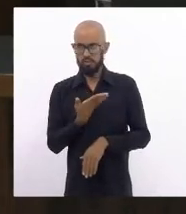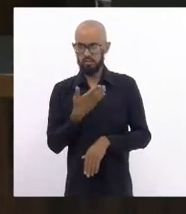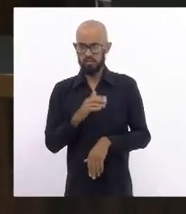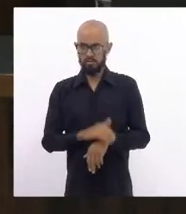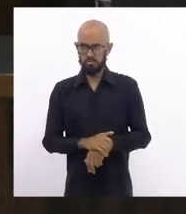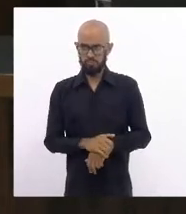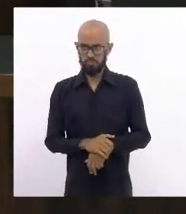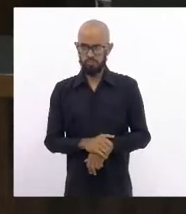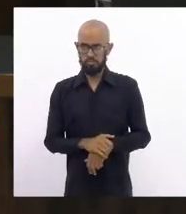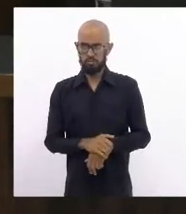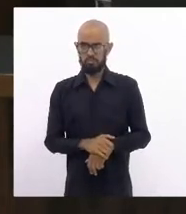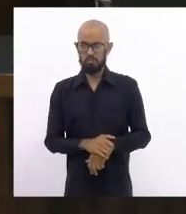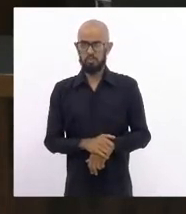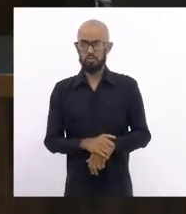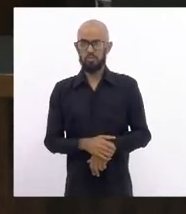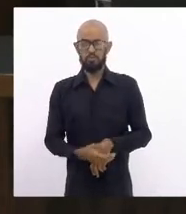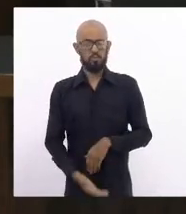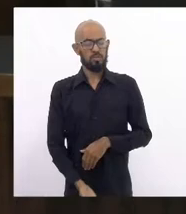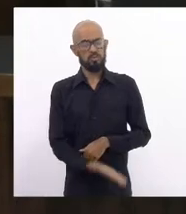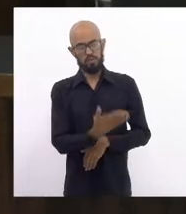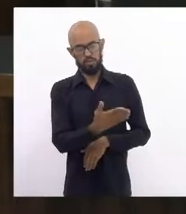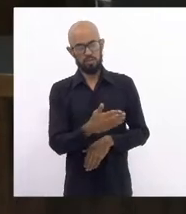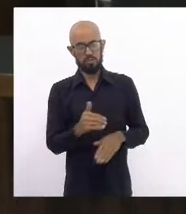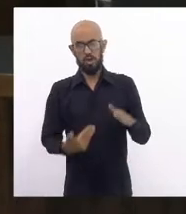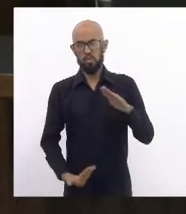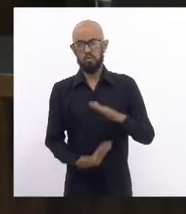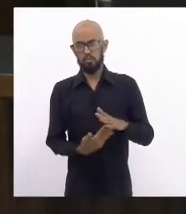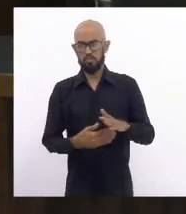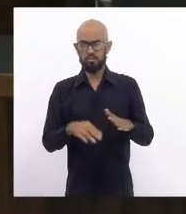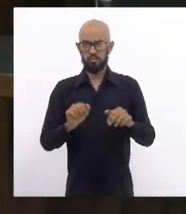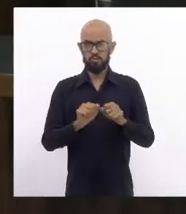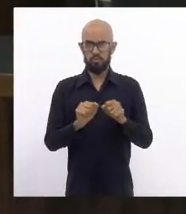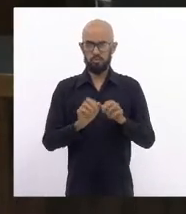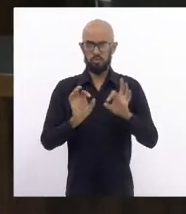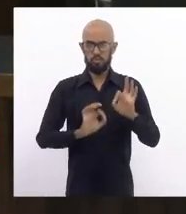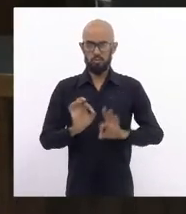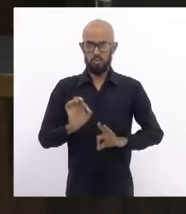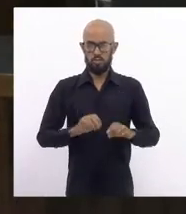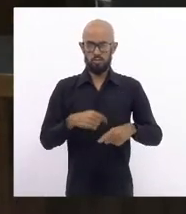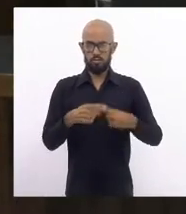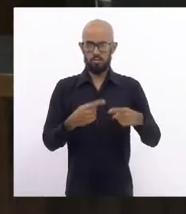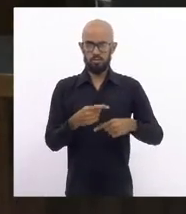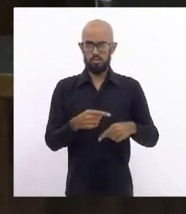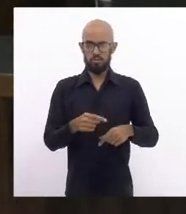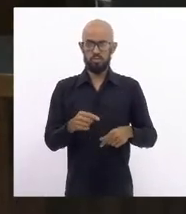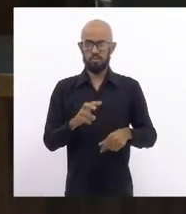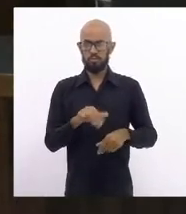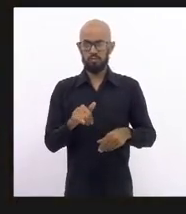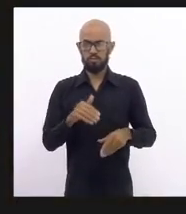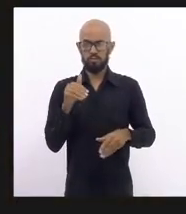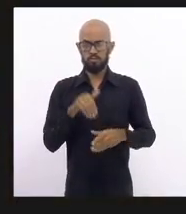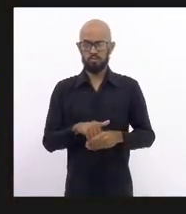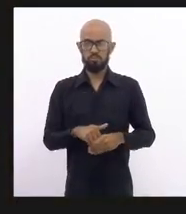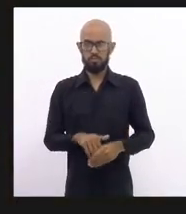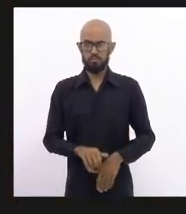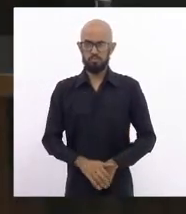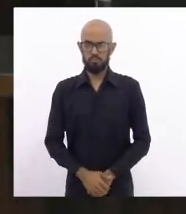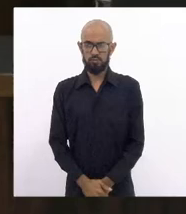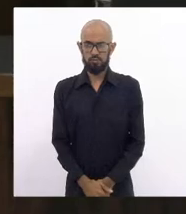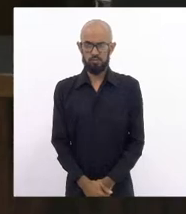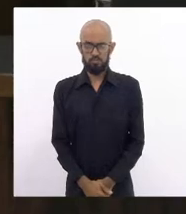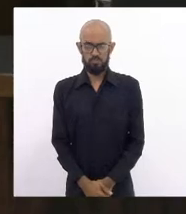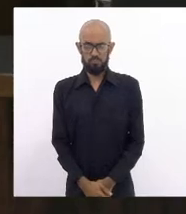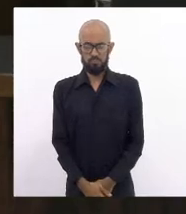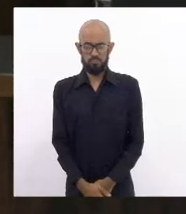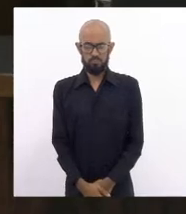Então, eu vou, Vossa Excelência é a última a fazer a questão de ordem, depois nós vamos colher os pareceres. Com a palavra,